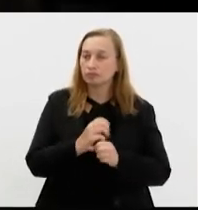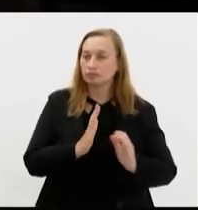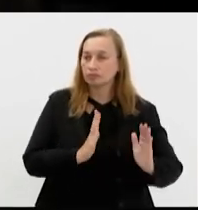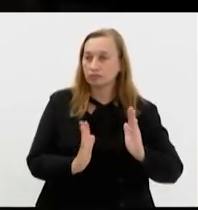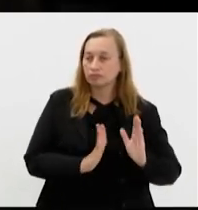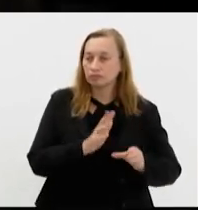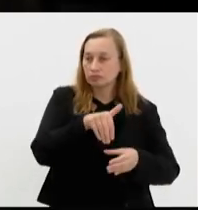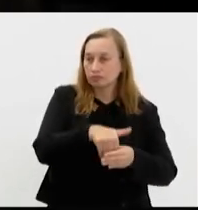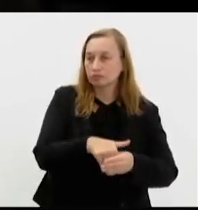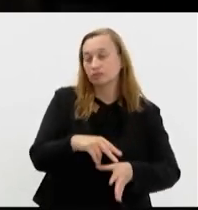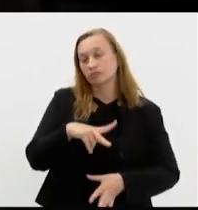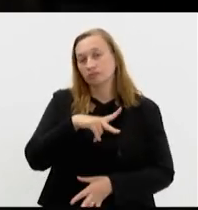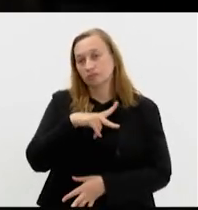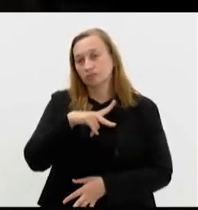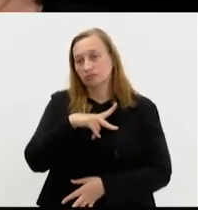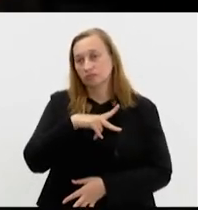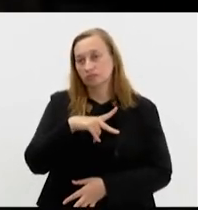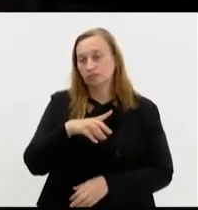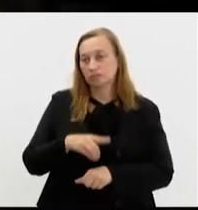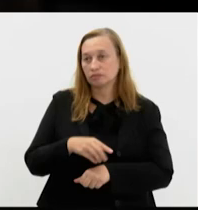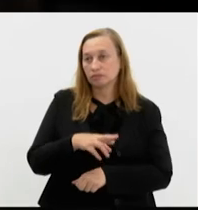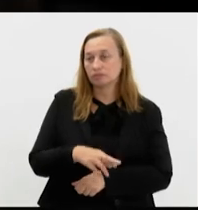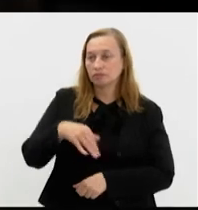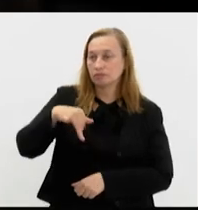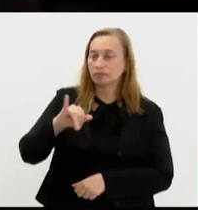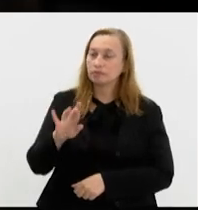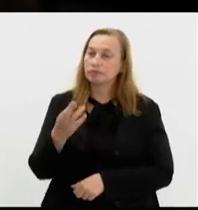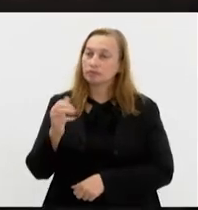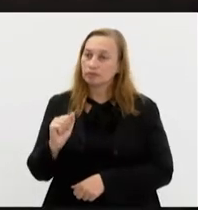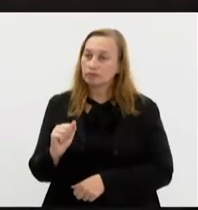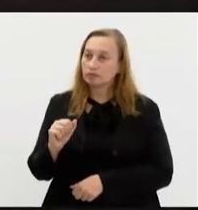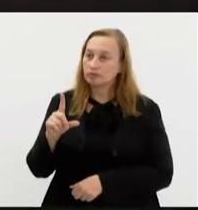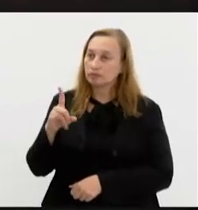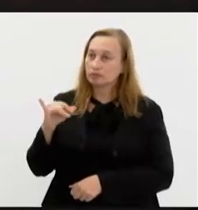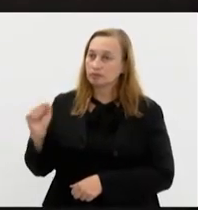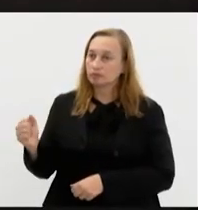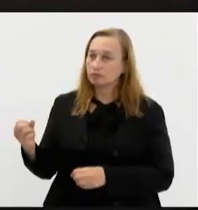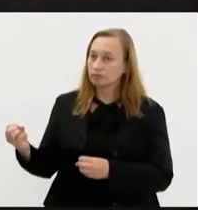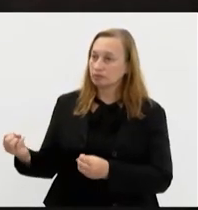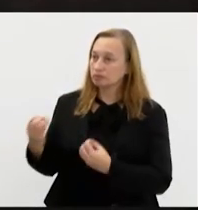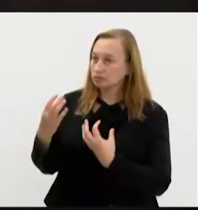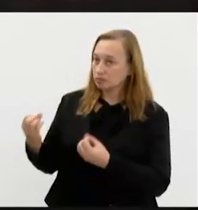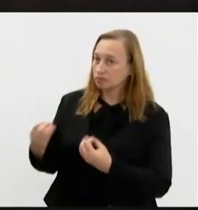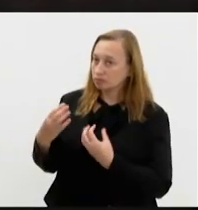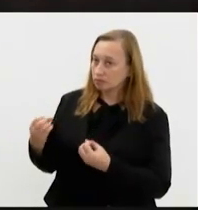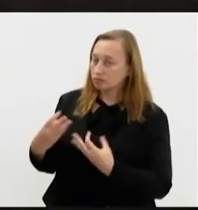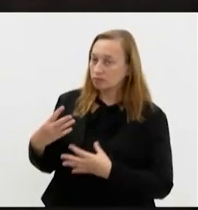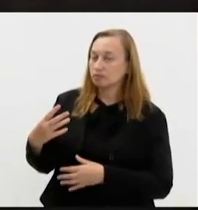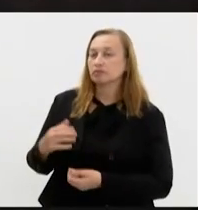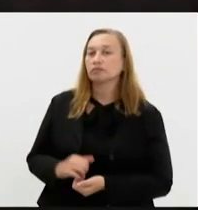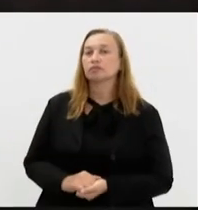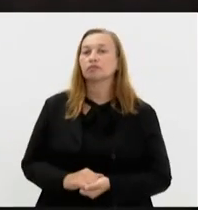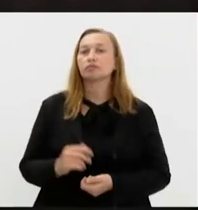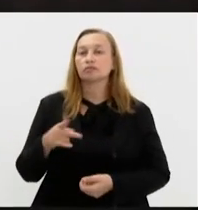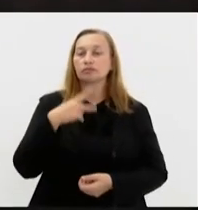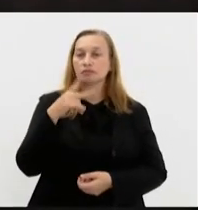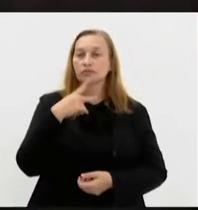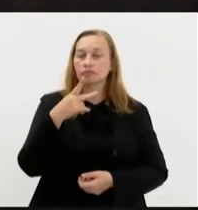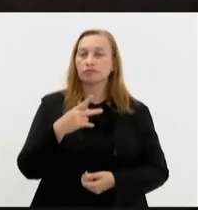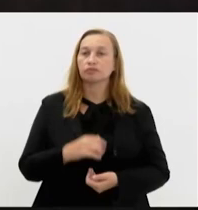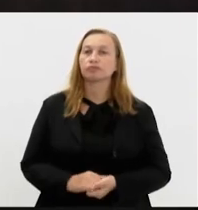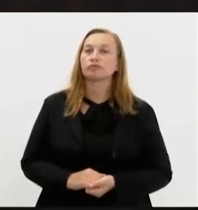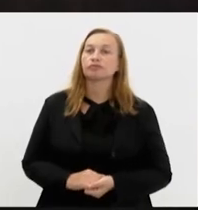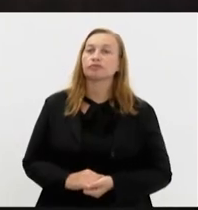eleitoralmente D Maria cludia noa profess vai diment quando se tratar daqu